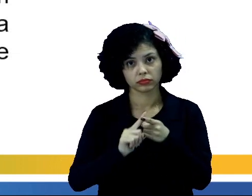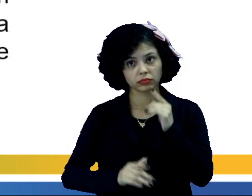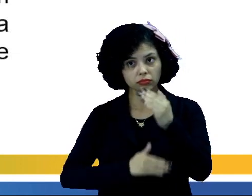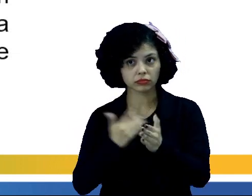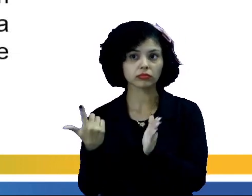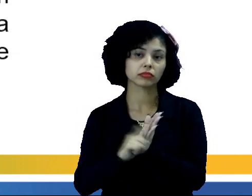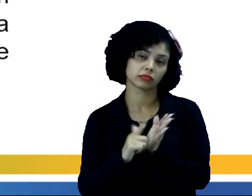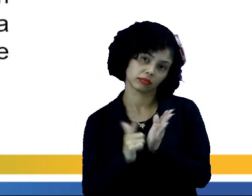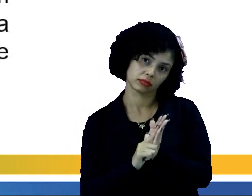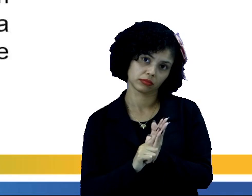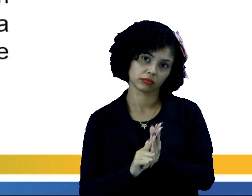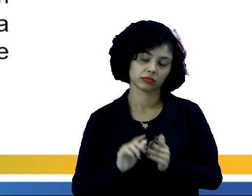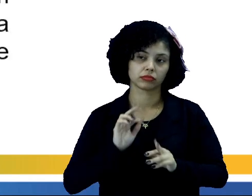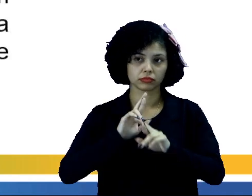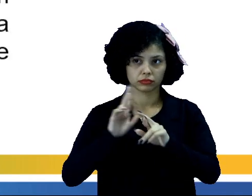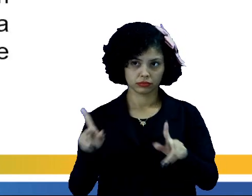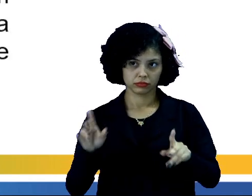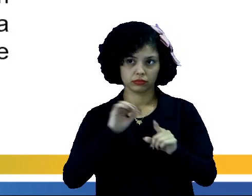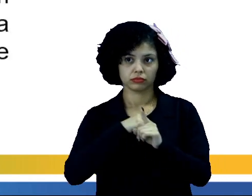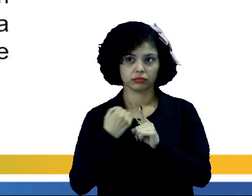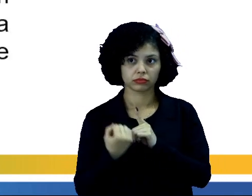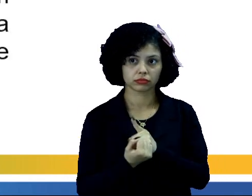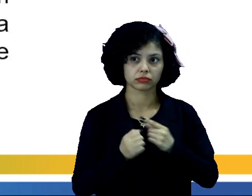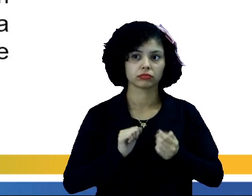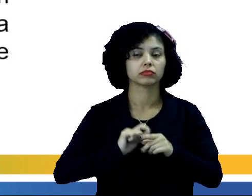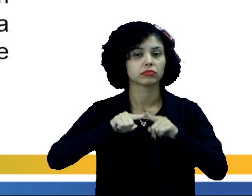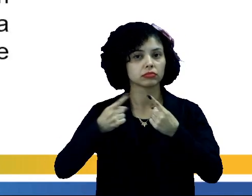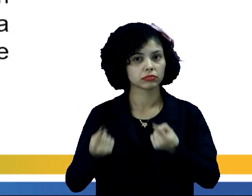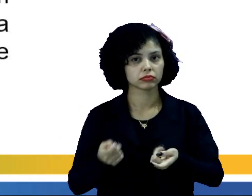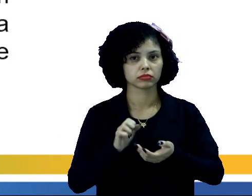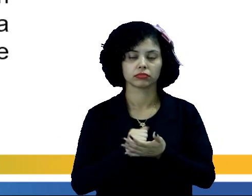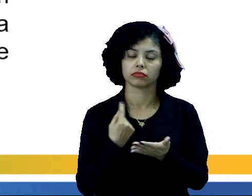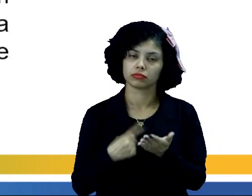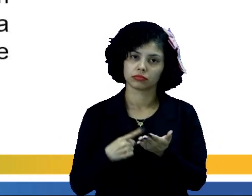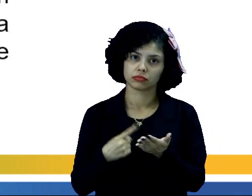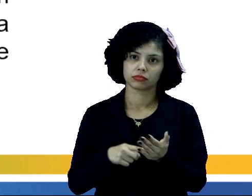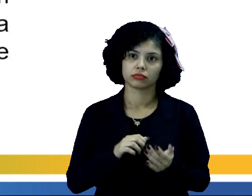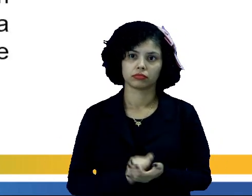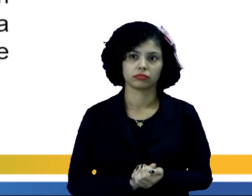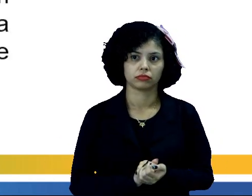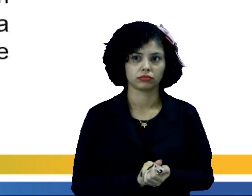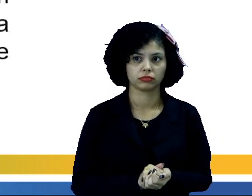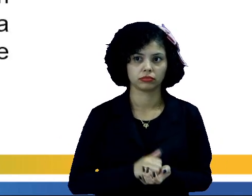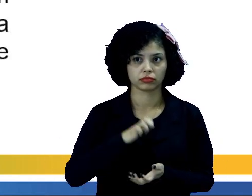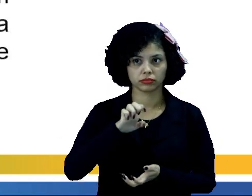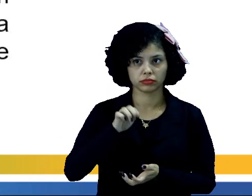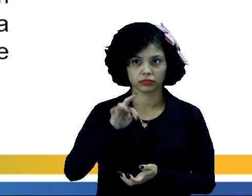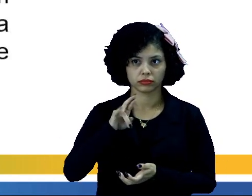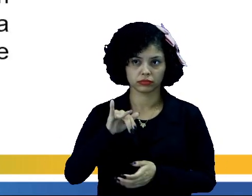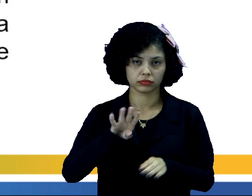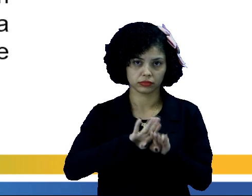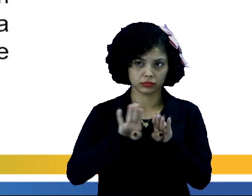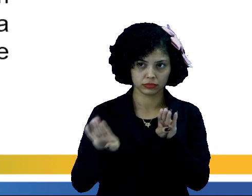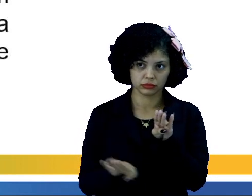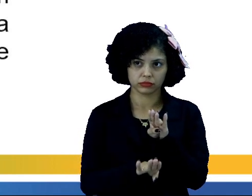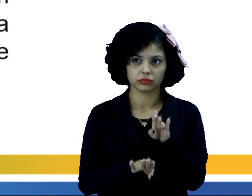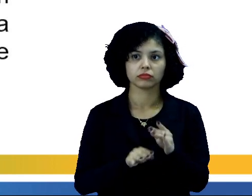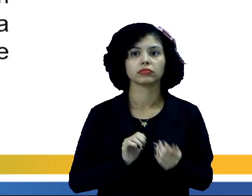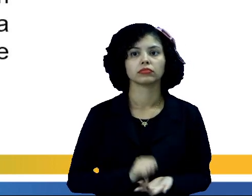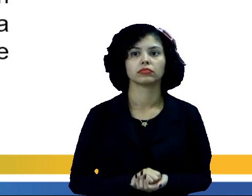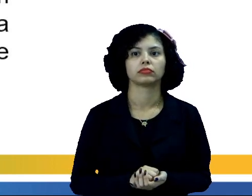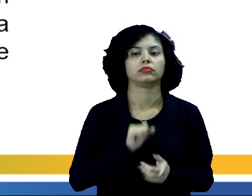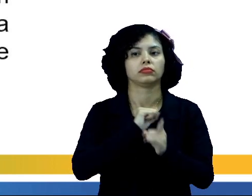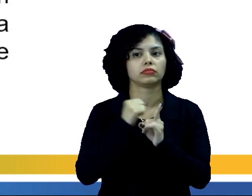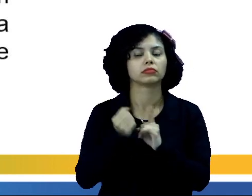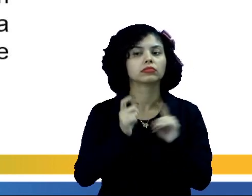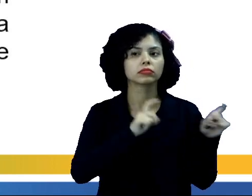desempenhavam papéis subalternos na sociedade, mas por serem considerados membros de etnias inferiores. Na